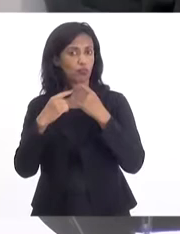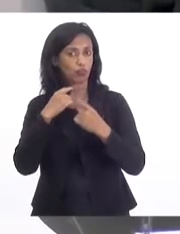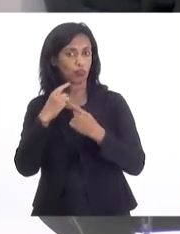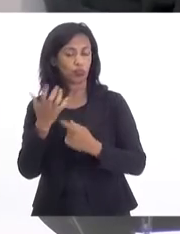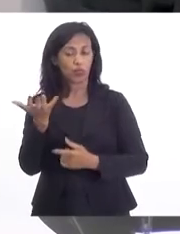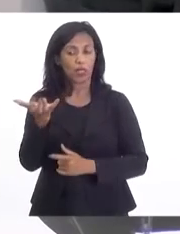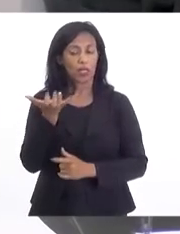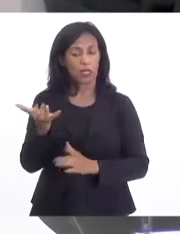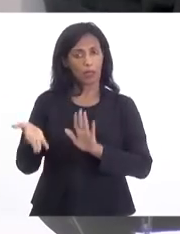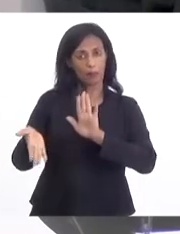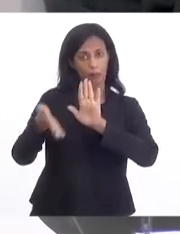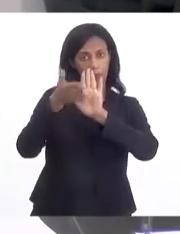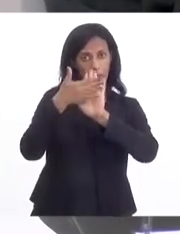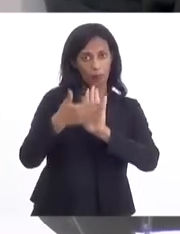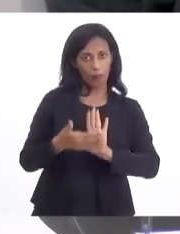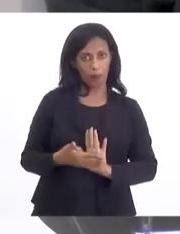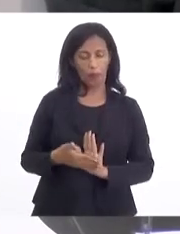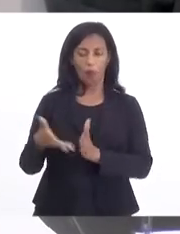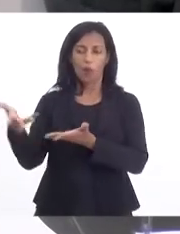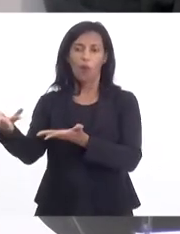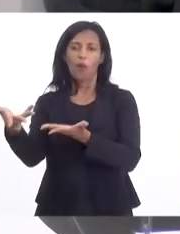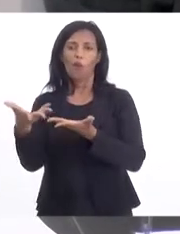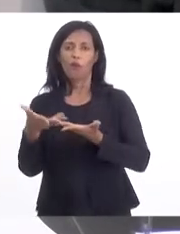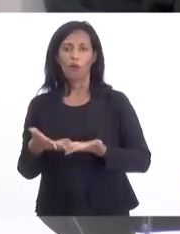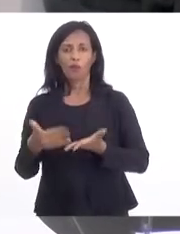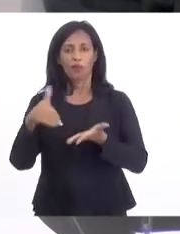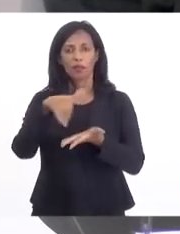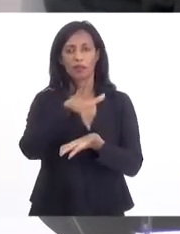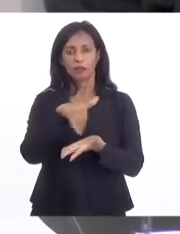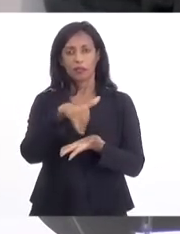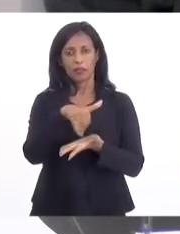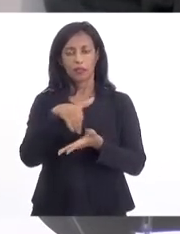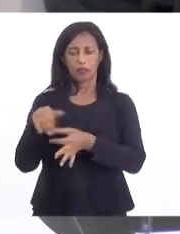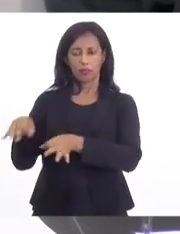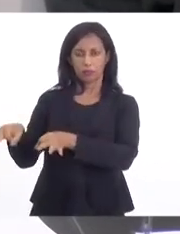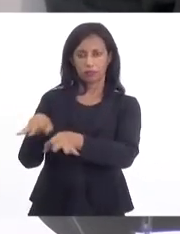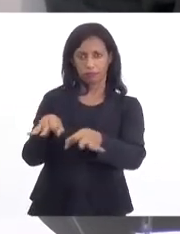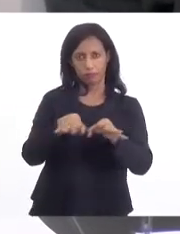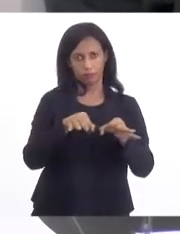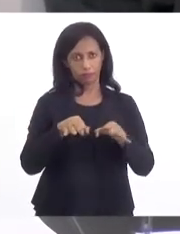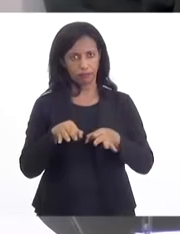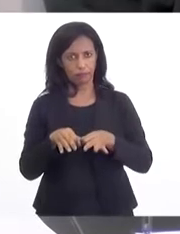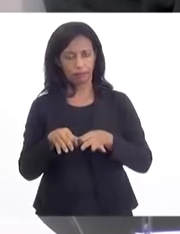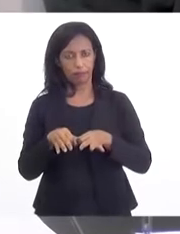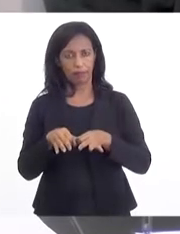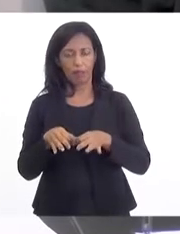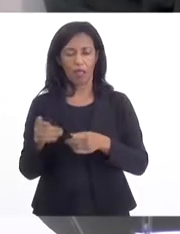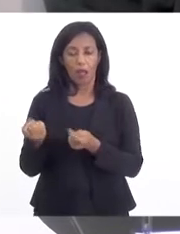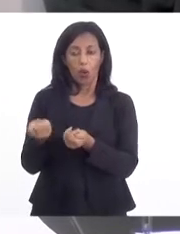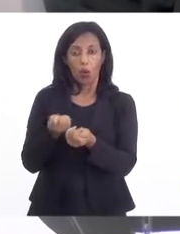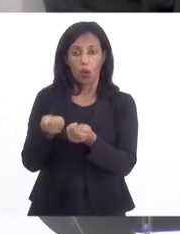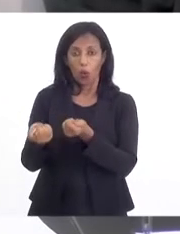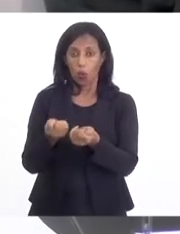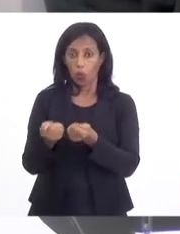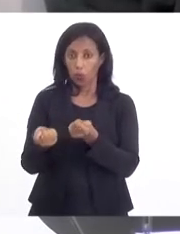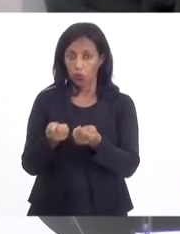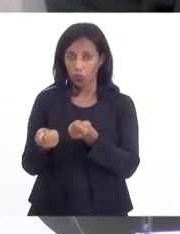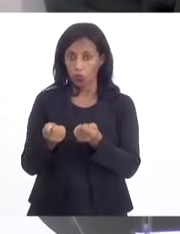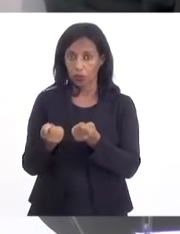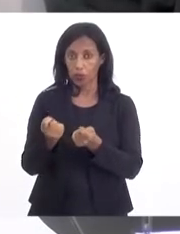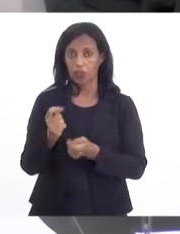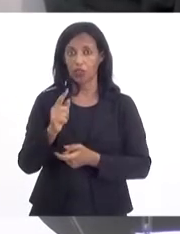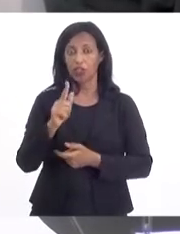queria propor convidar a Secretaria de Planejamento, a Controladoria